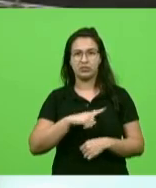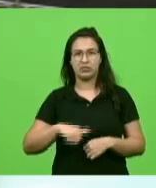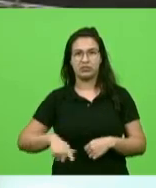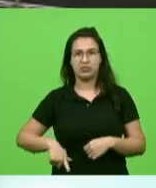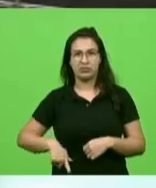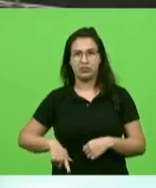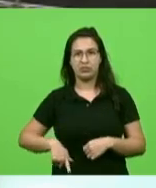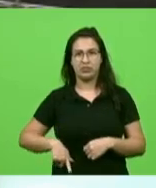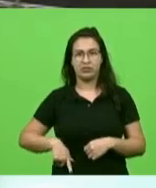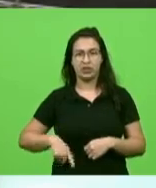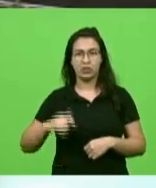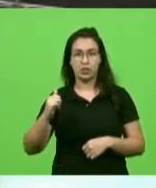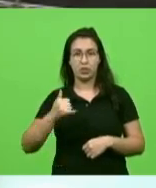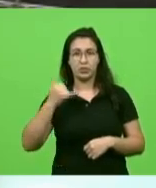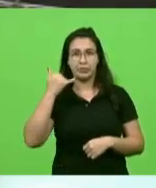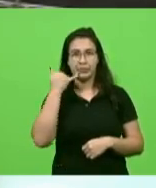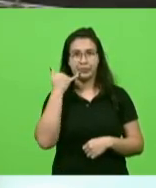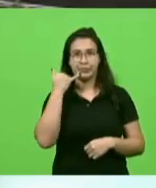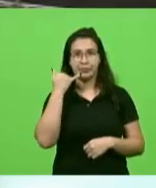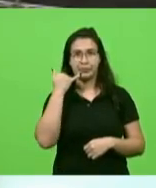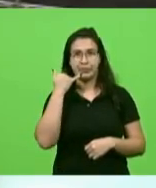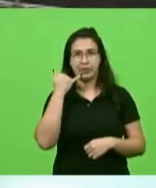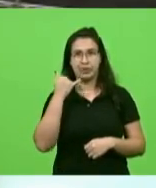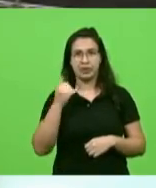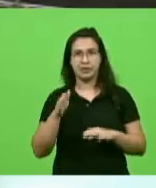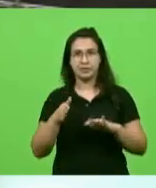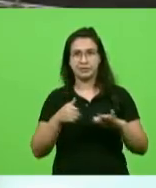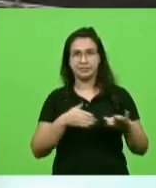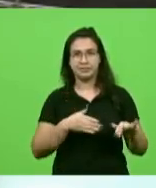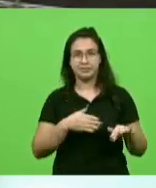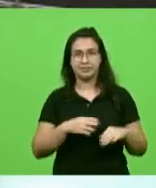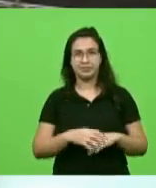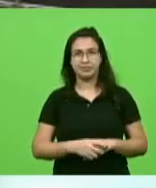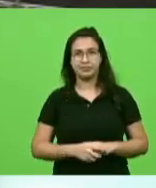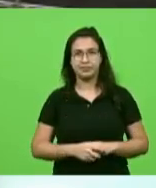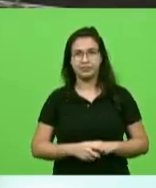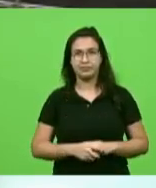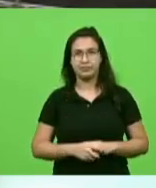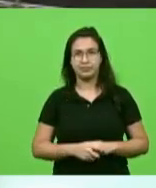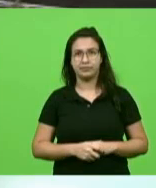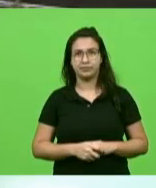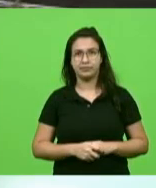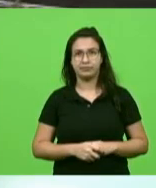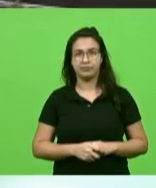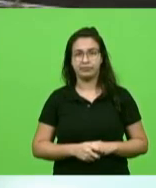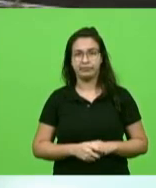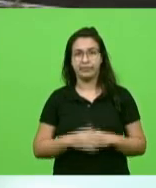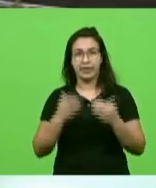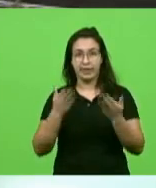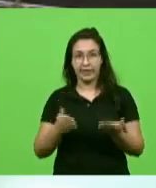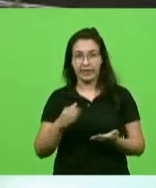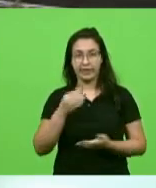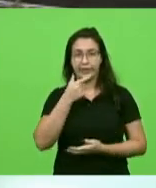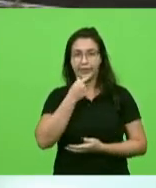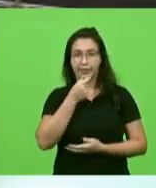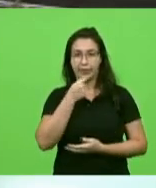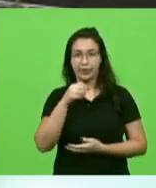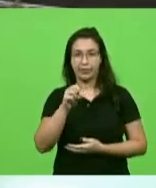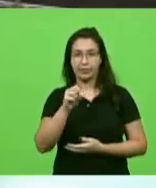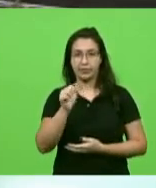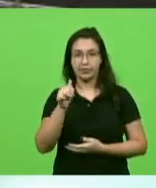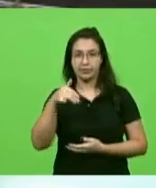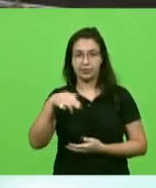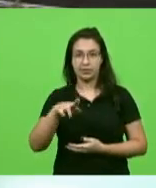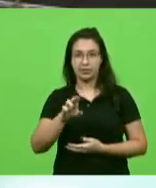nem nem ligando fechar transmissão original o mesmo Samuel em